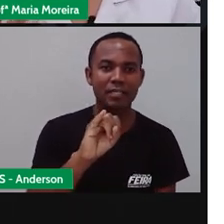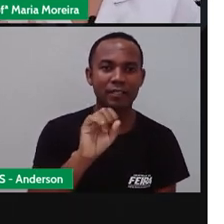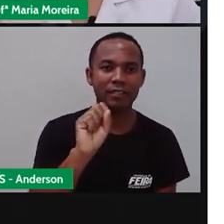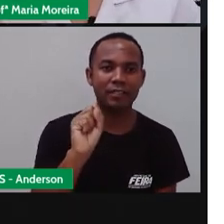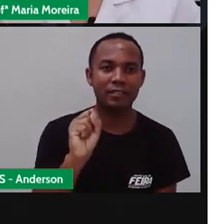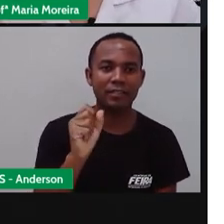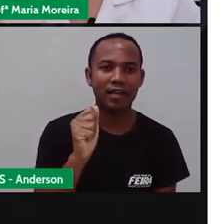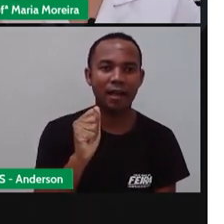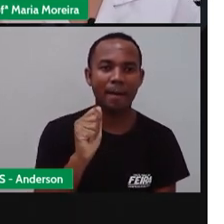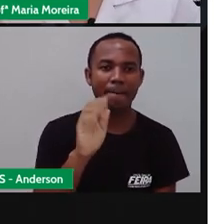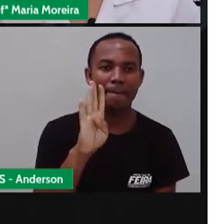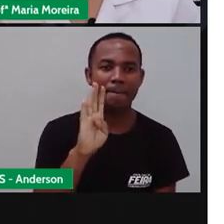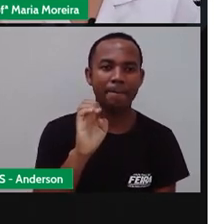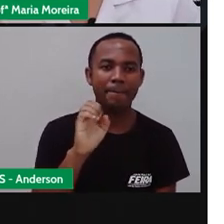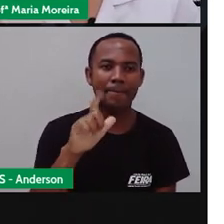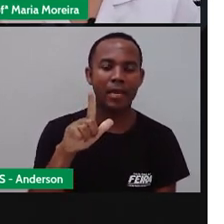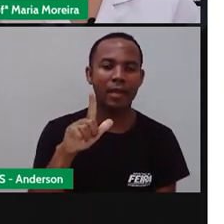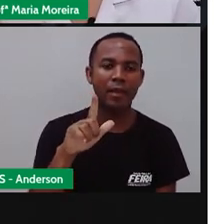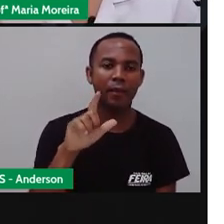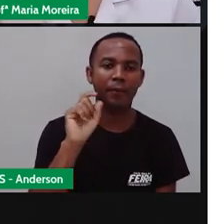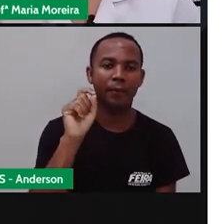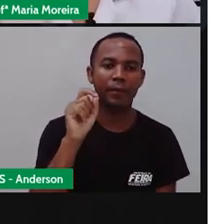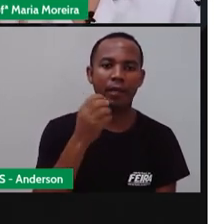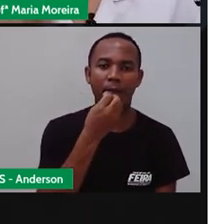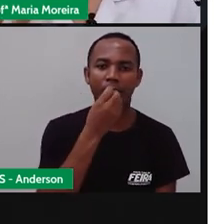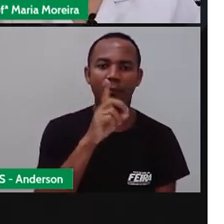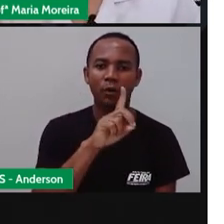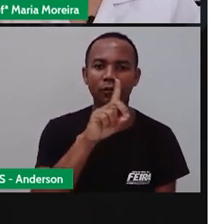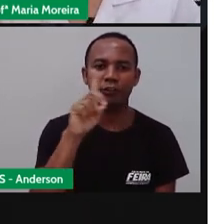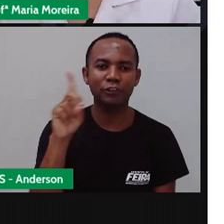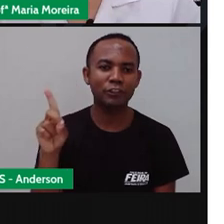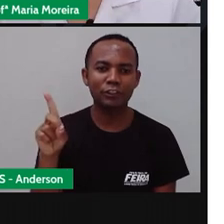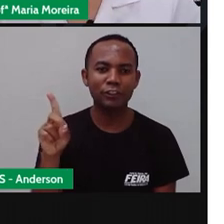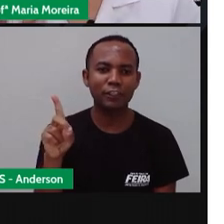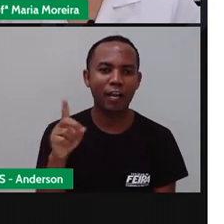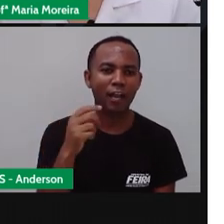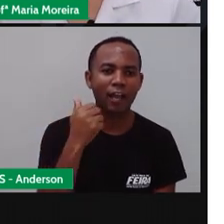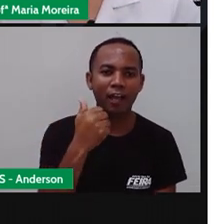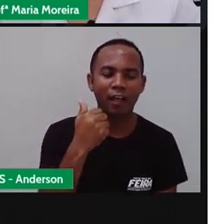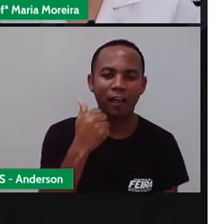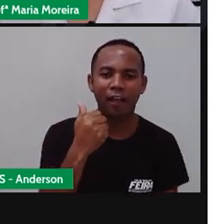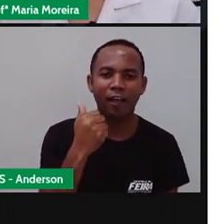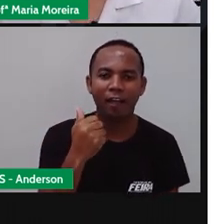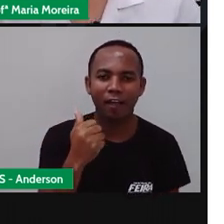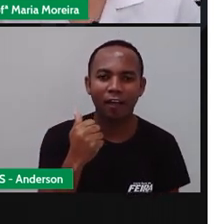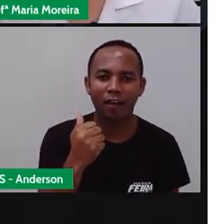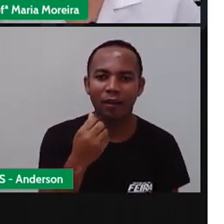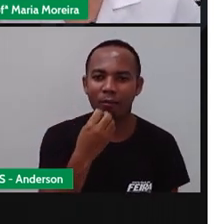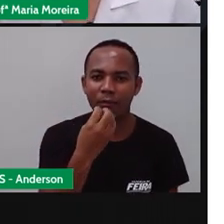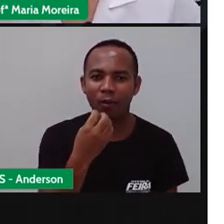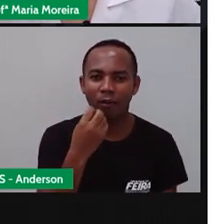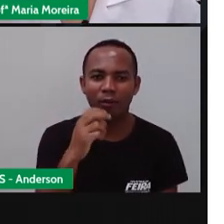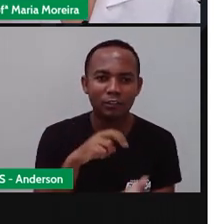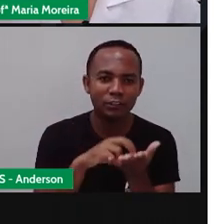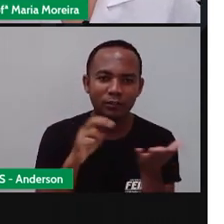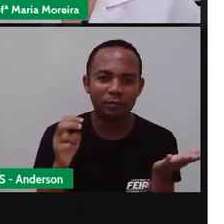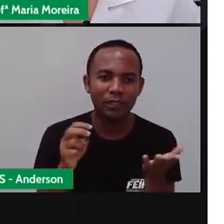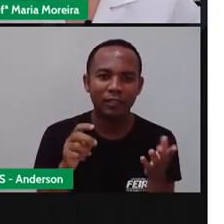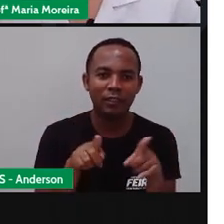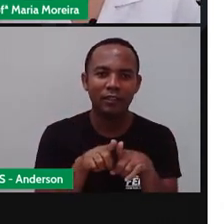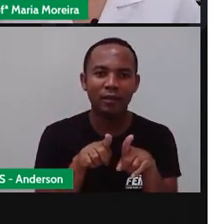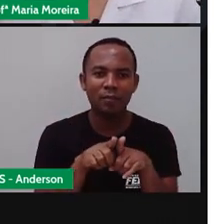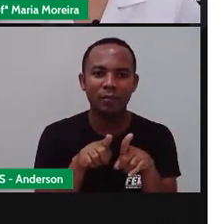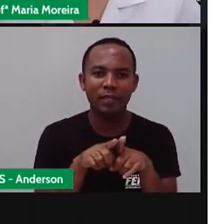bom dia, Pro Maria, né? Bom dia, meu amor, você que estava vendo aí a gente pela manhã.